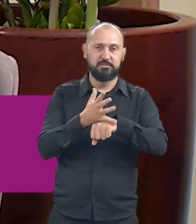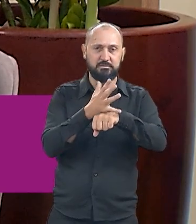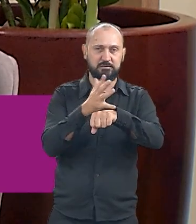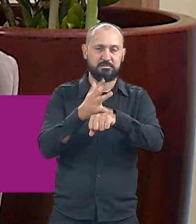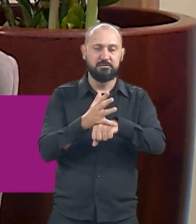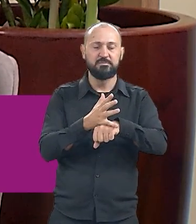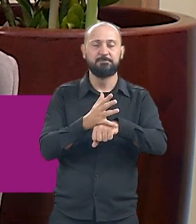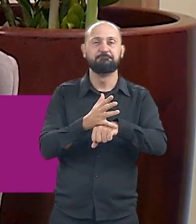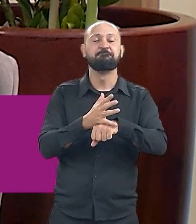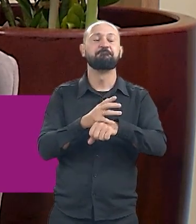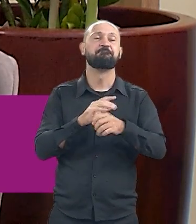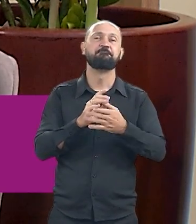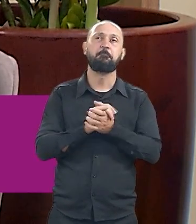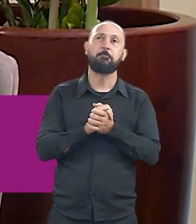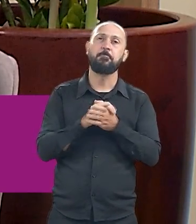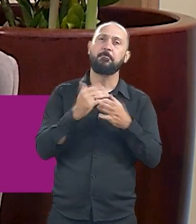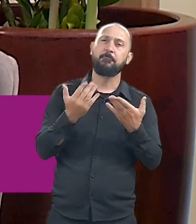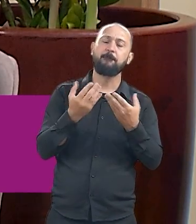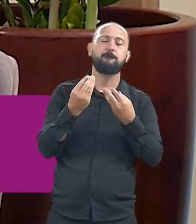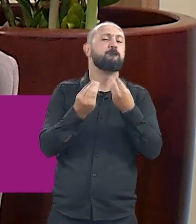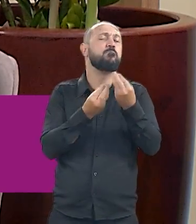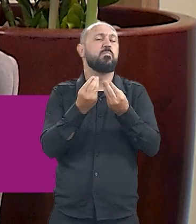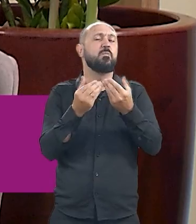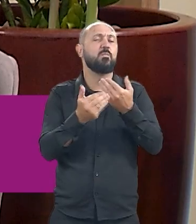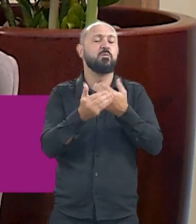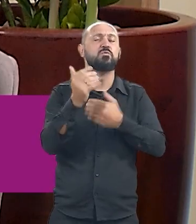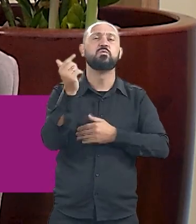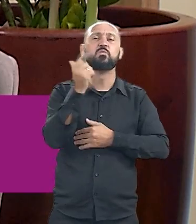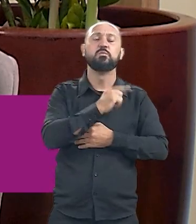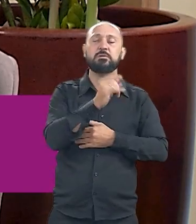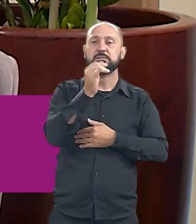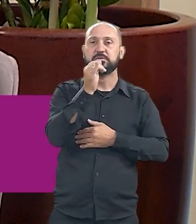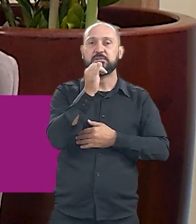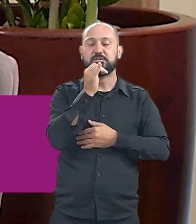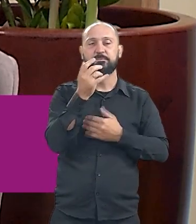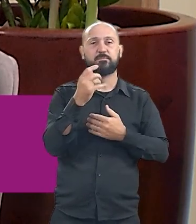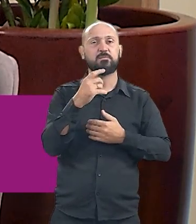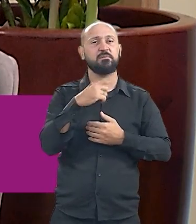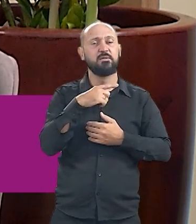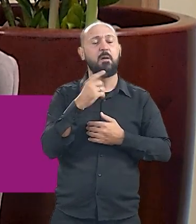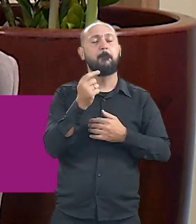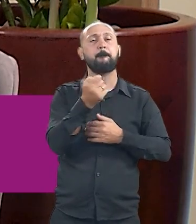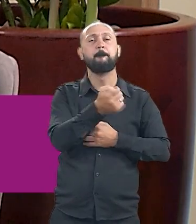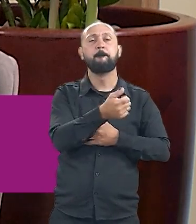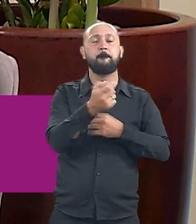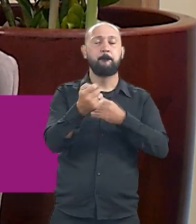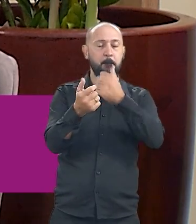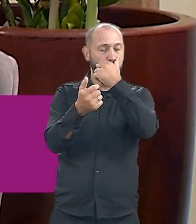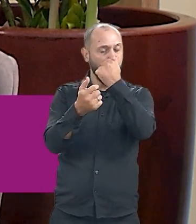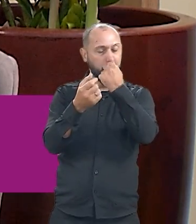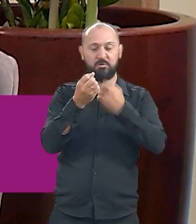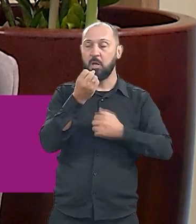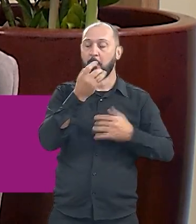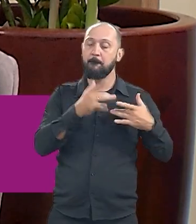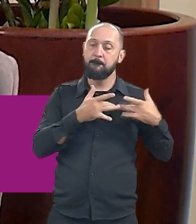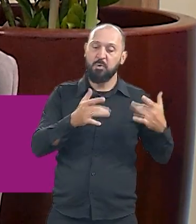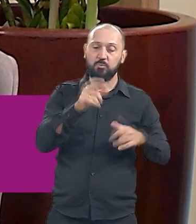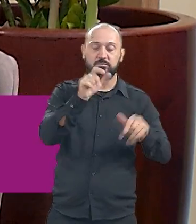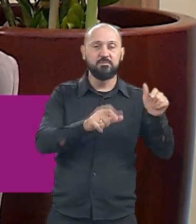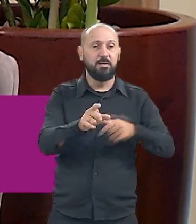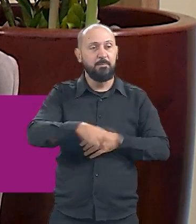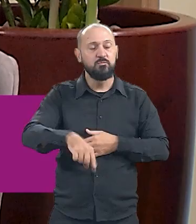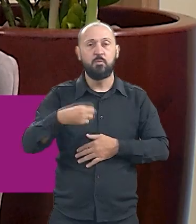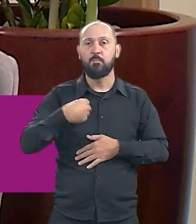como que a gente pode, por exemplo, trazer um pouco daquela bondade do ser humano para a vida de uma outra pessoa nessa